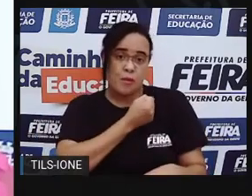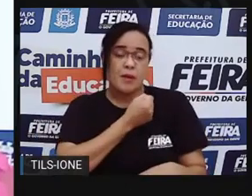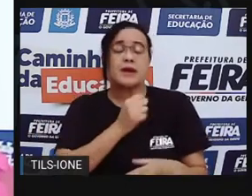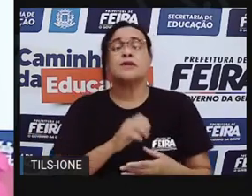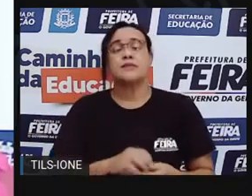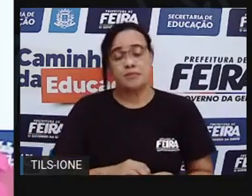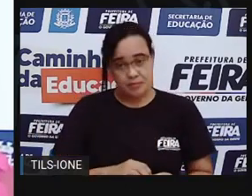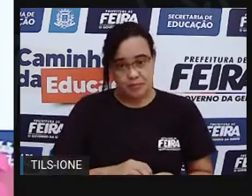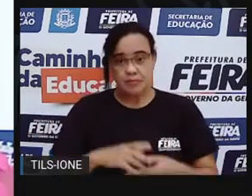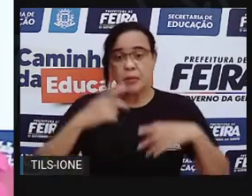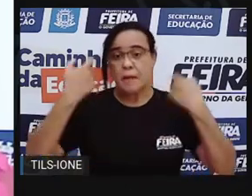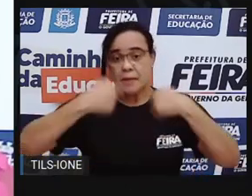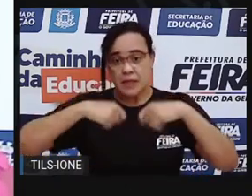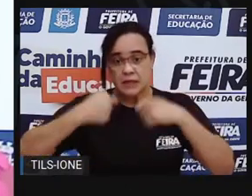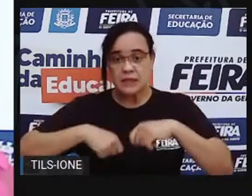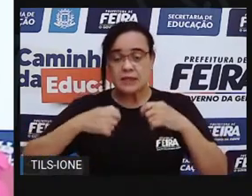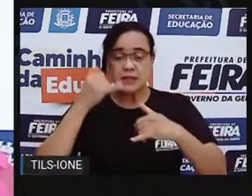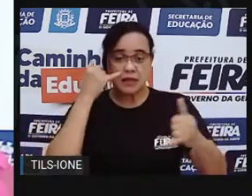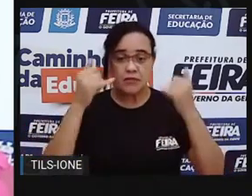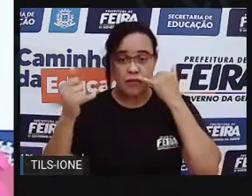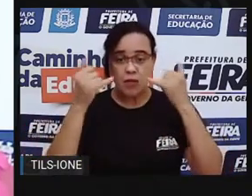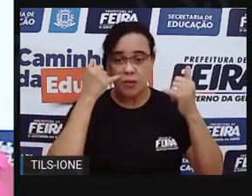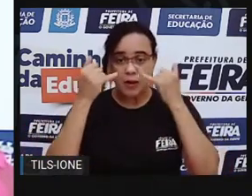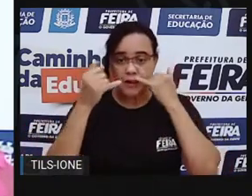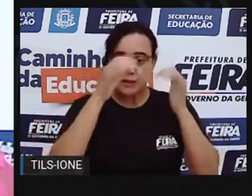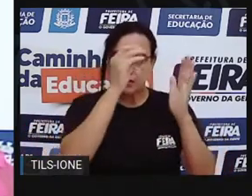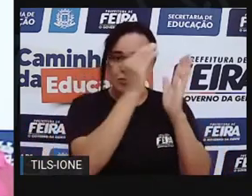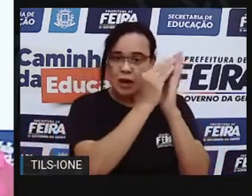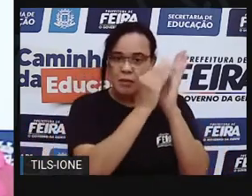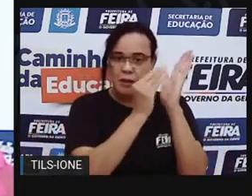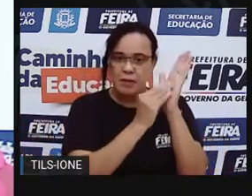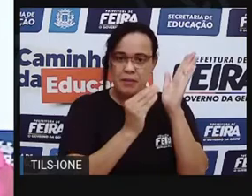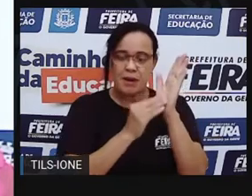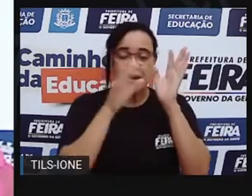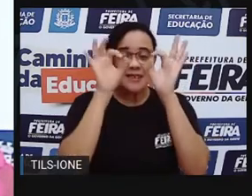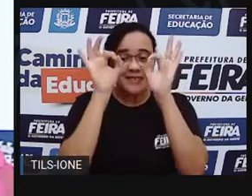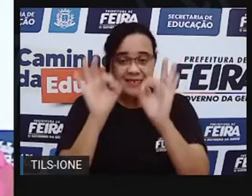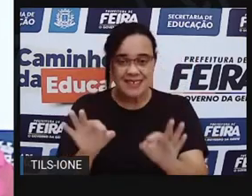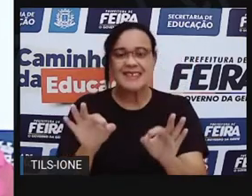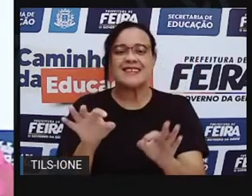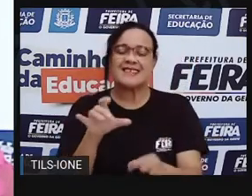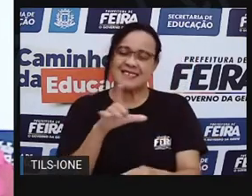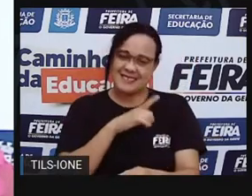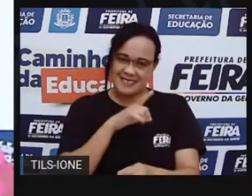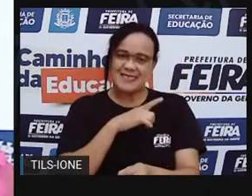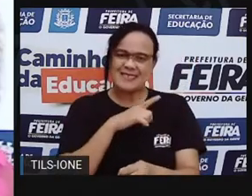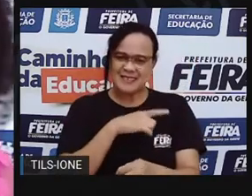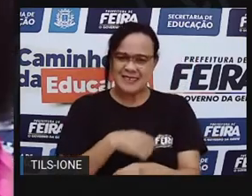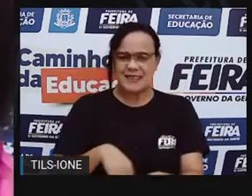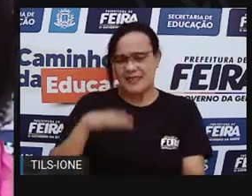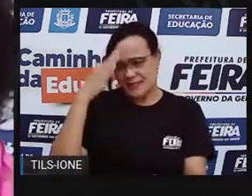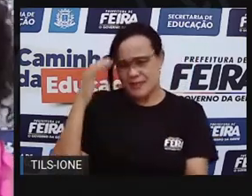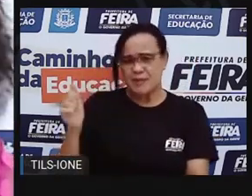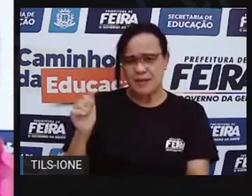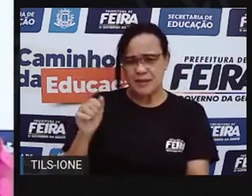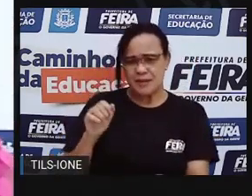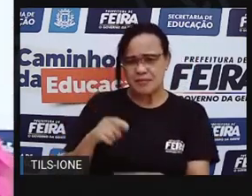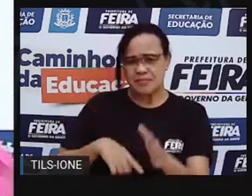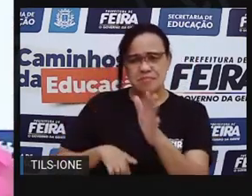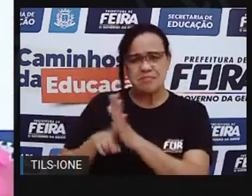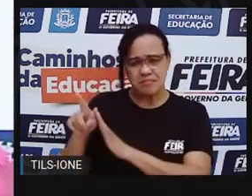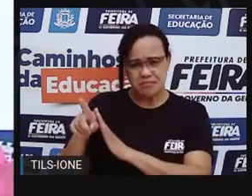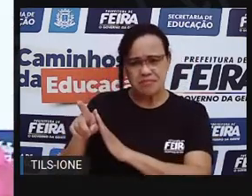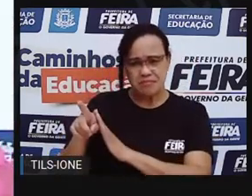ele tem todas essas informações. Entendi. Sabia, meninada? É, você sabia disso, Procy? Estou